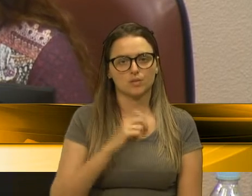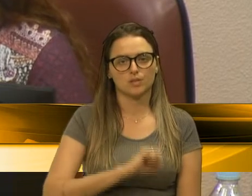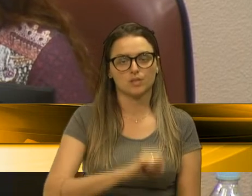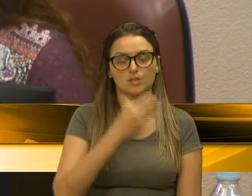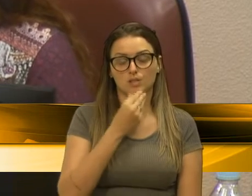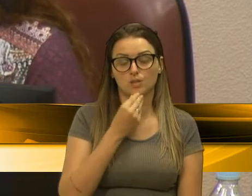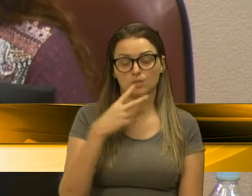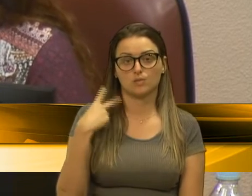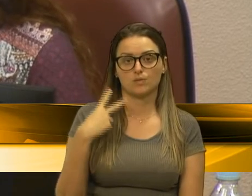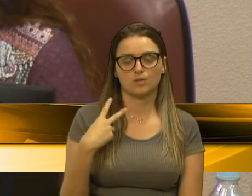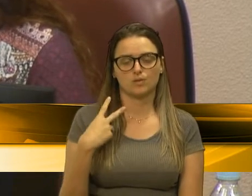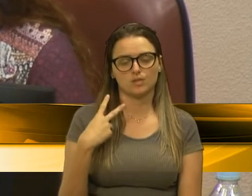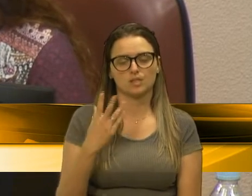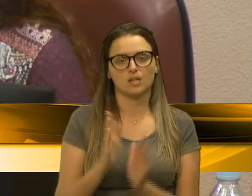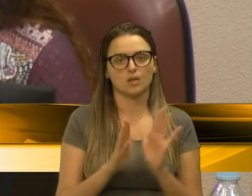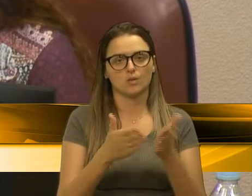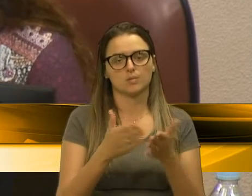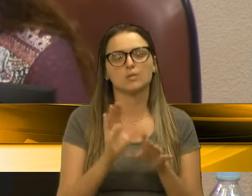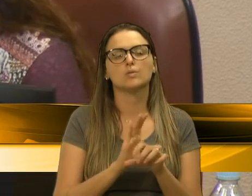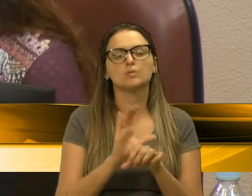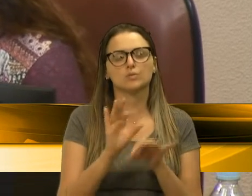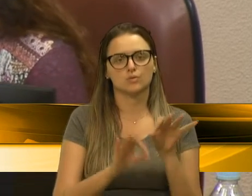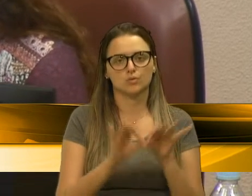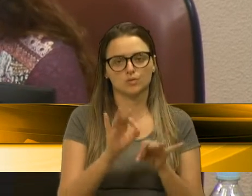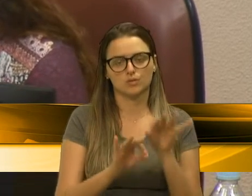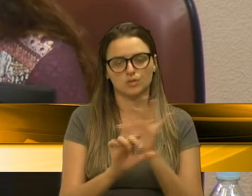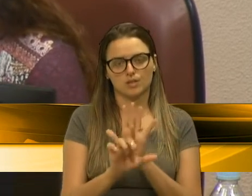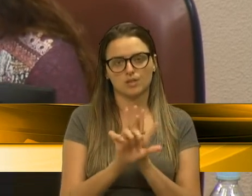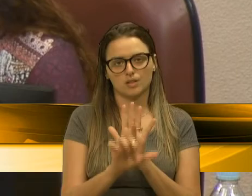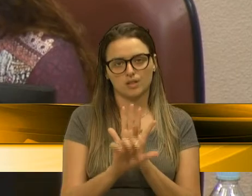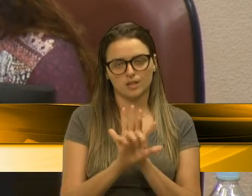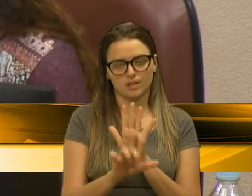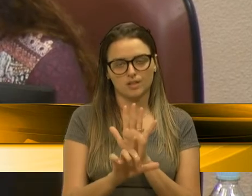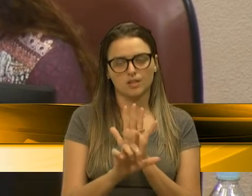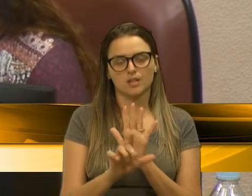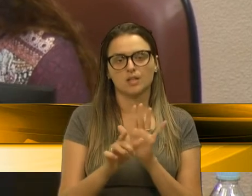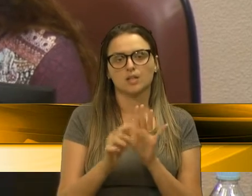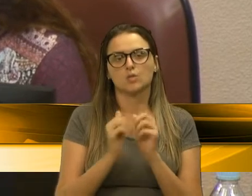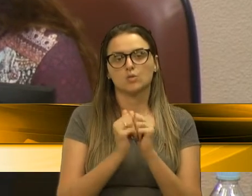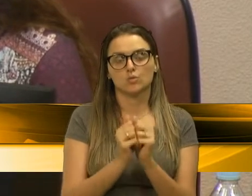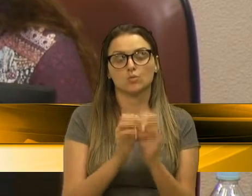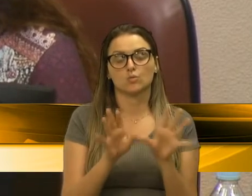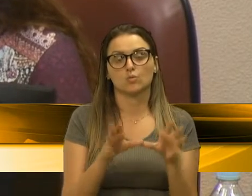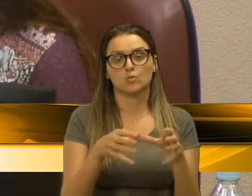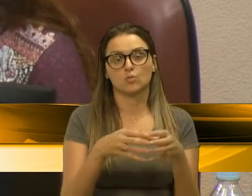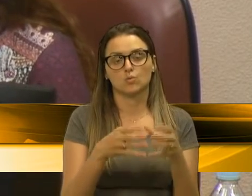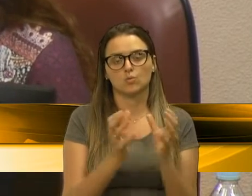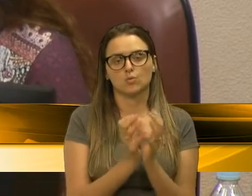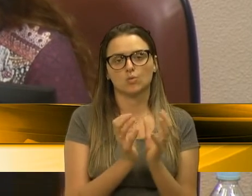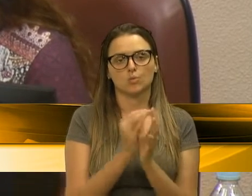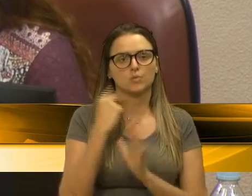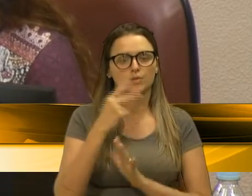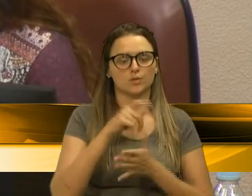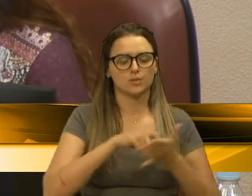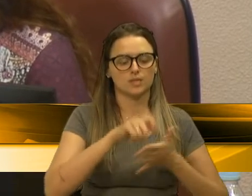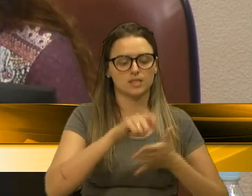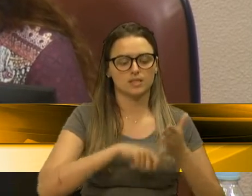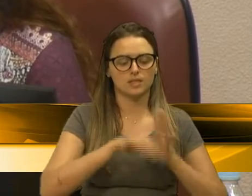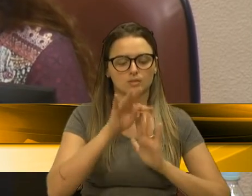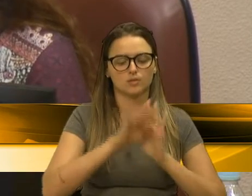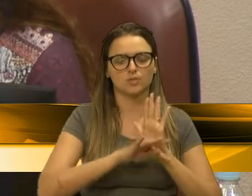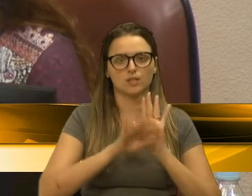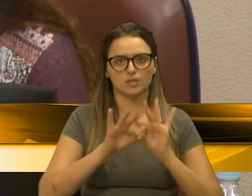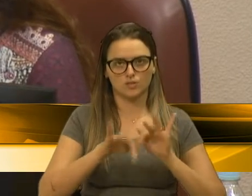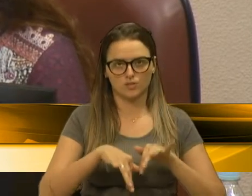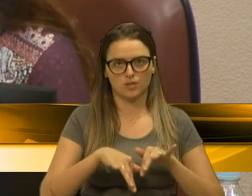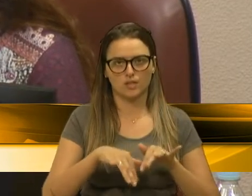senhores vereadores. A Comissão de Constituição, Justiça e Legislação, por seus integrantes, no fim assinados, requer, de acordo